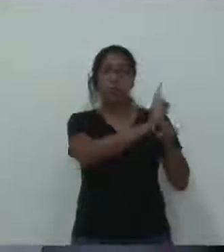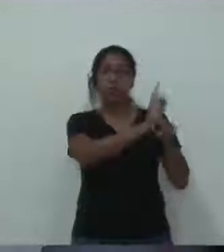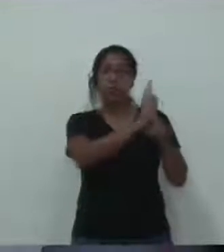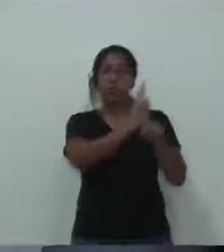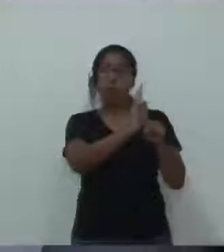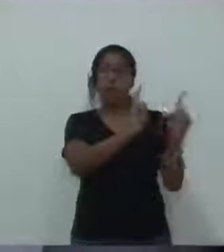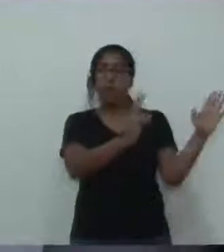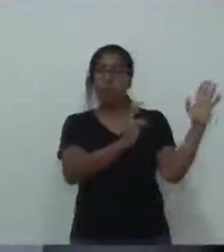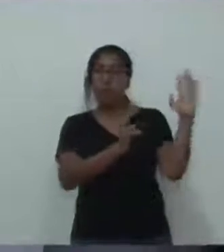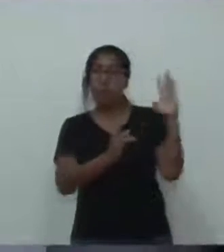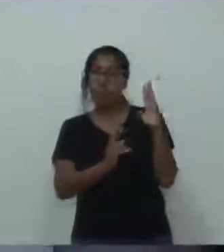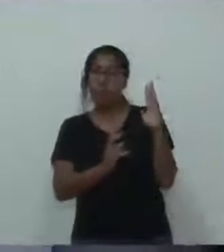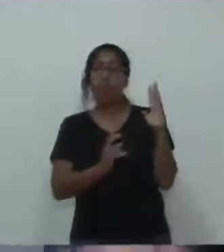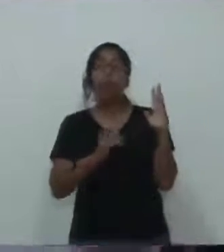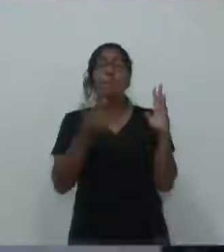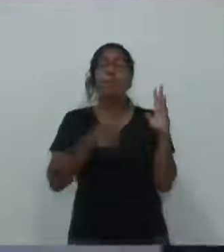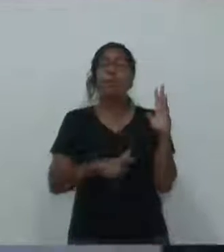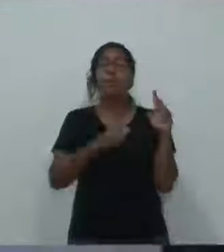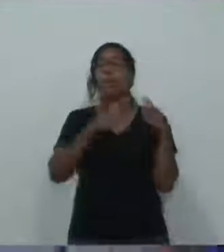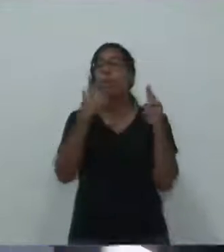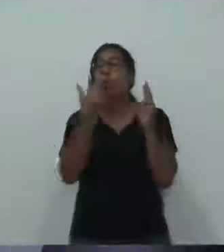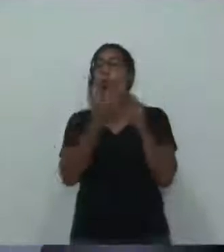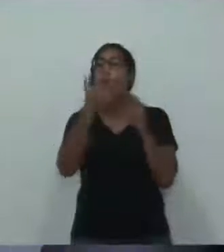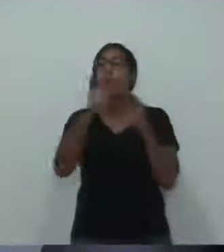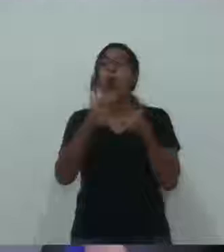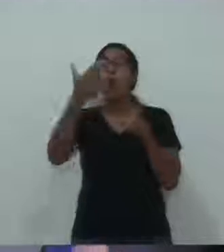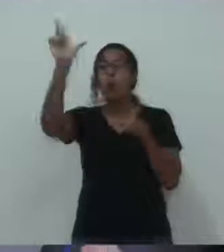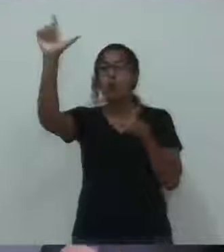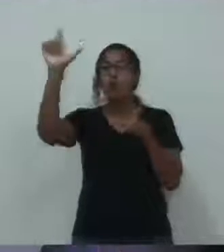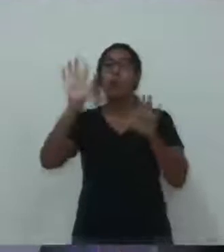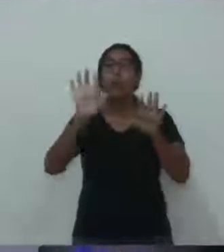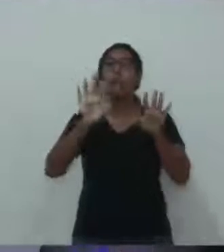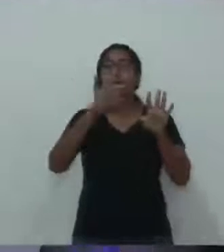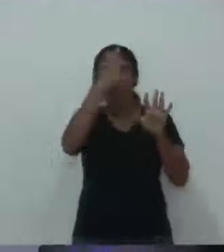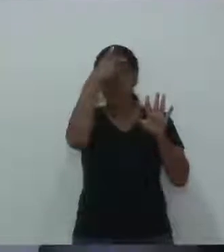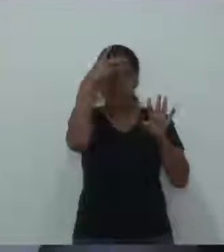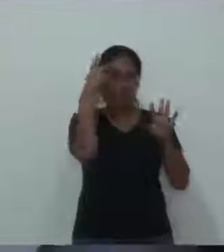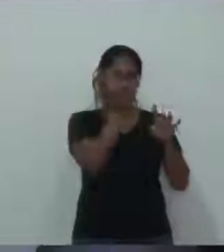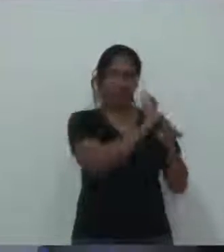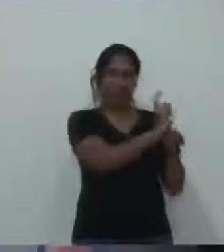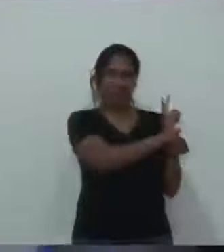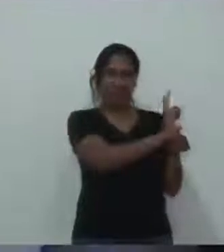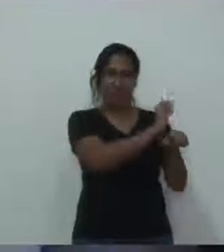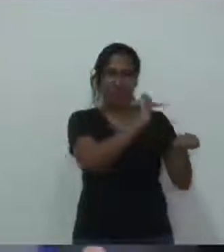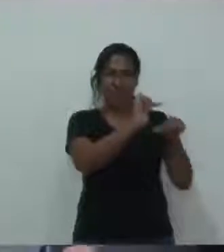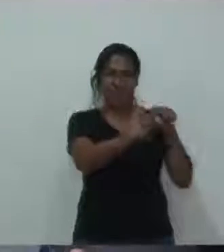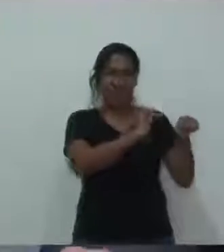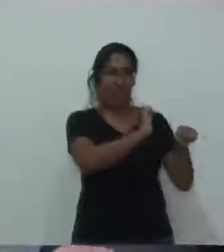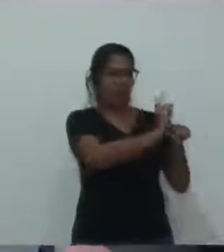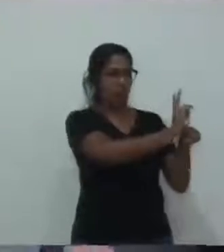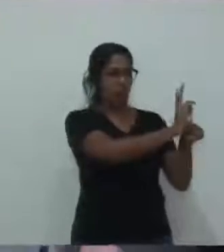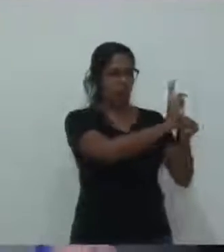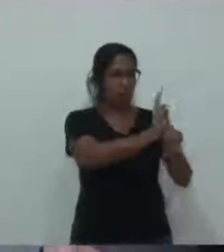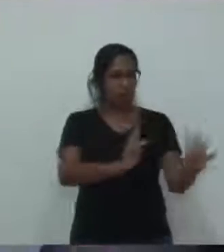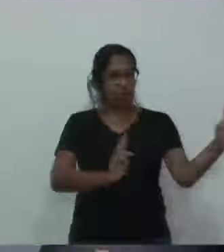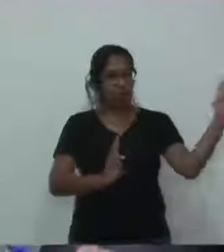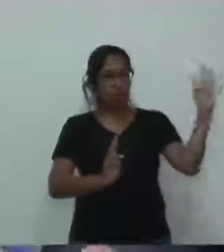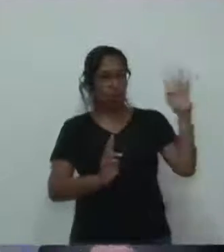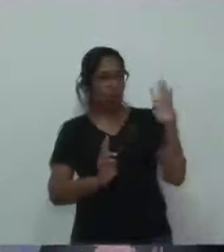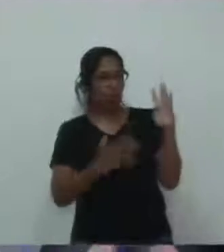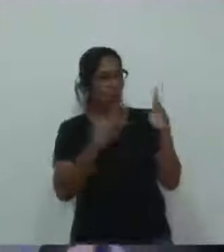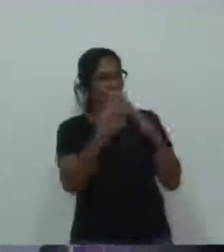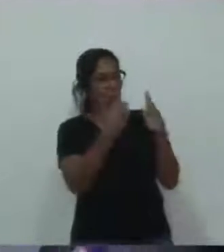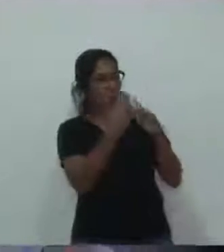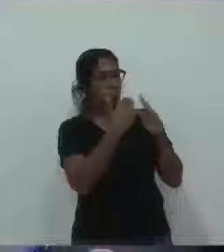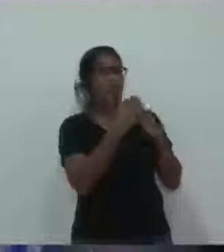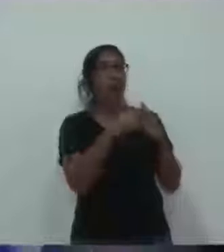também outras reuniões em outros locais. Mas eles estavam querendo discutir, o vigilante do centro, à época, essa inversão e outras